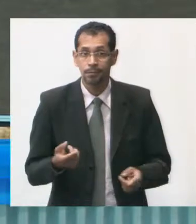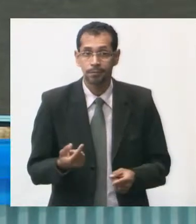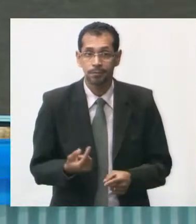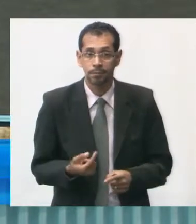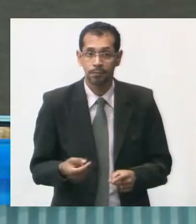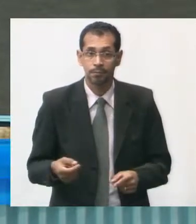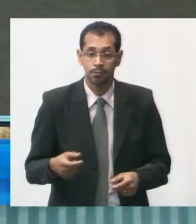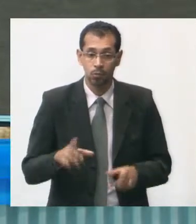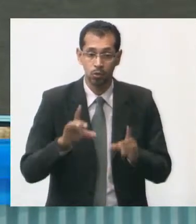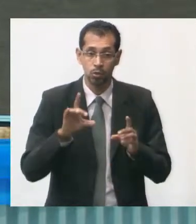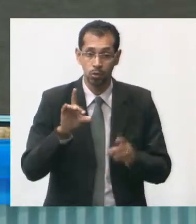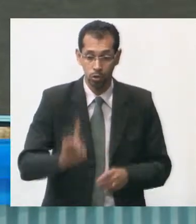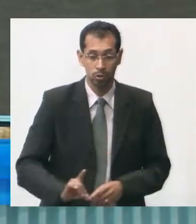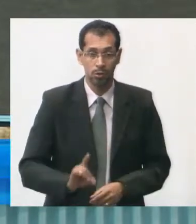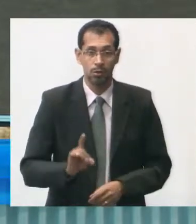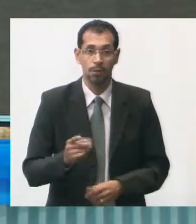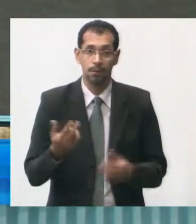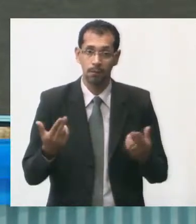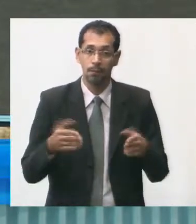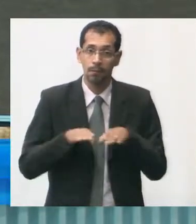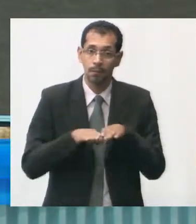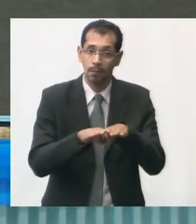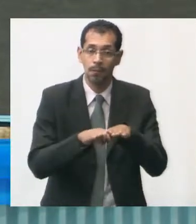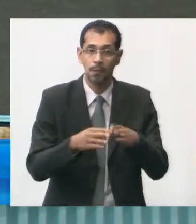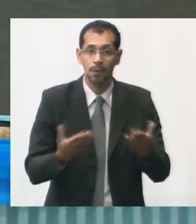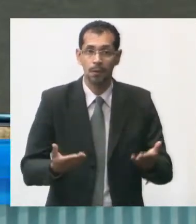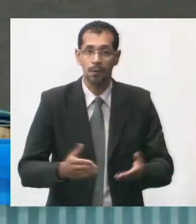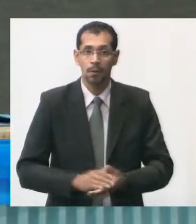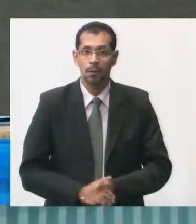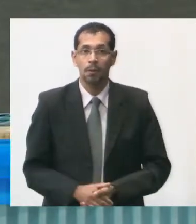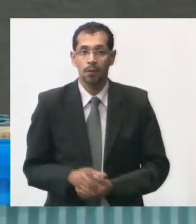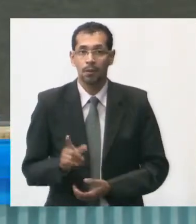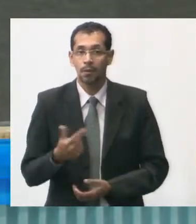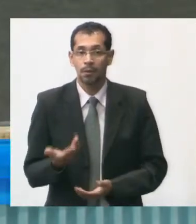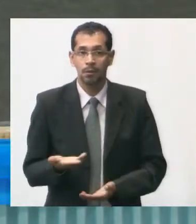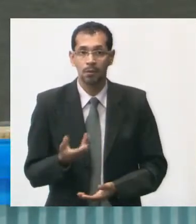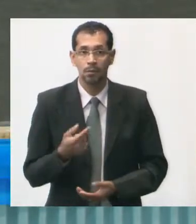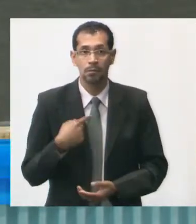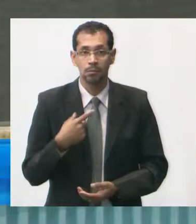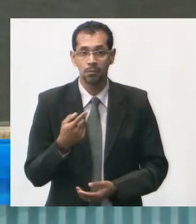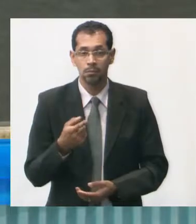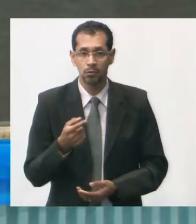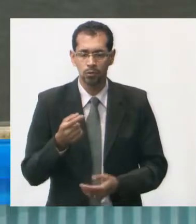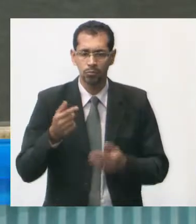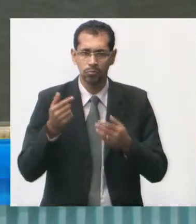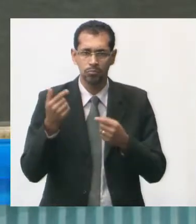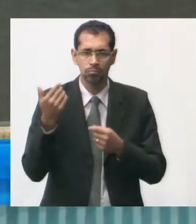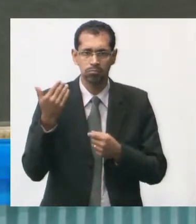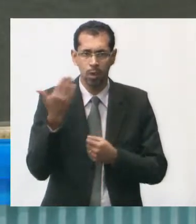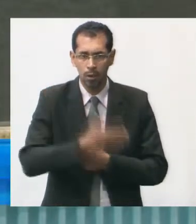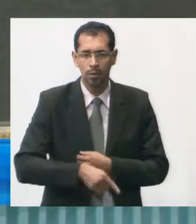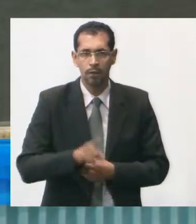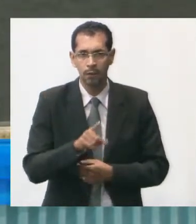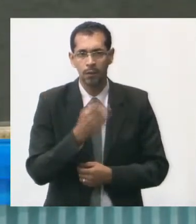contrapartida para as crianças do município de Vitória, na rede de ensino dos Cajuns e dos CRAS. Muito obrigado.